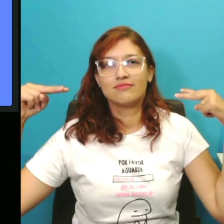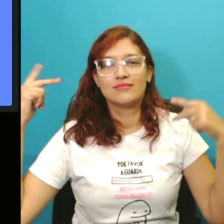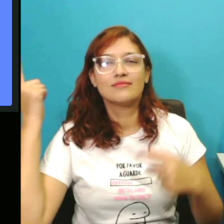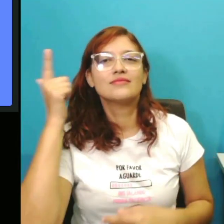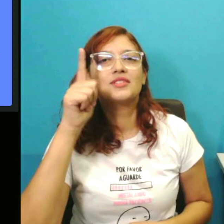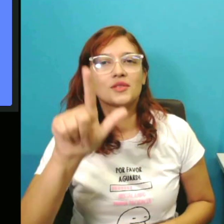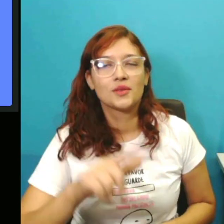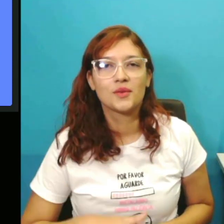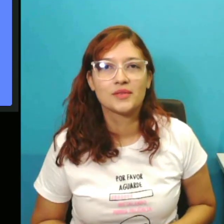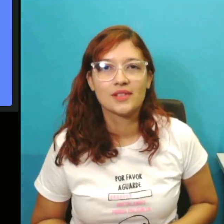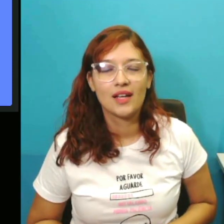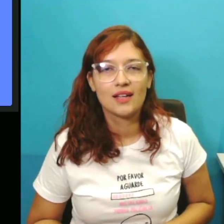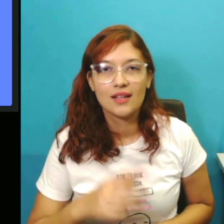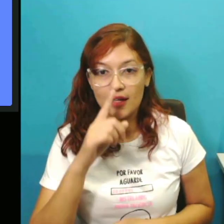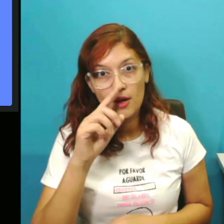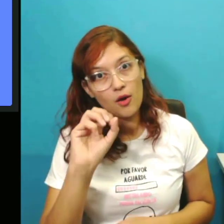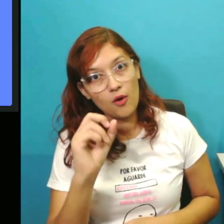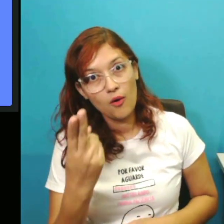boa do experimento.